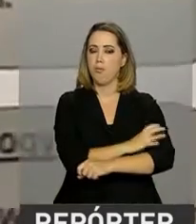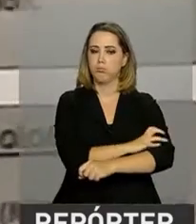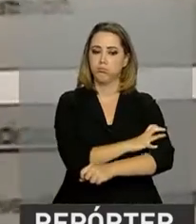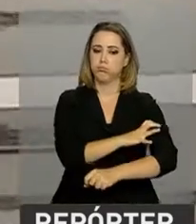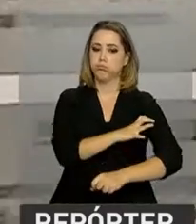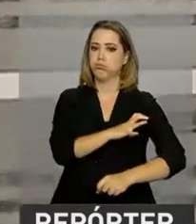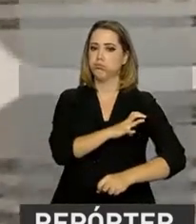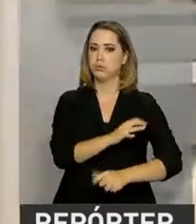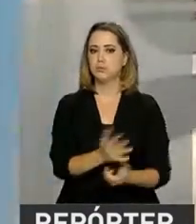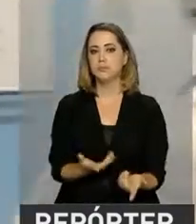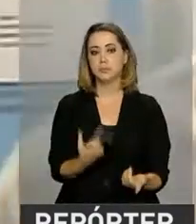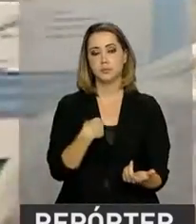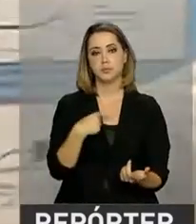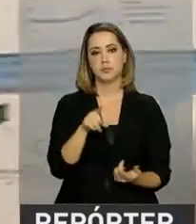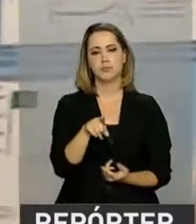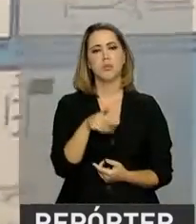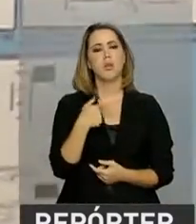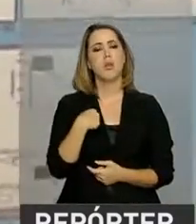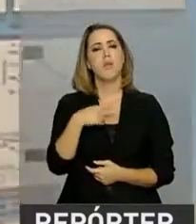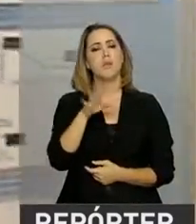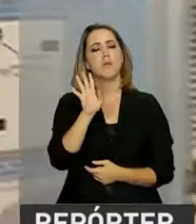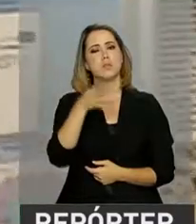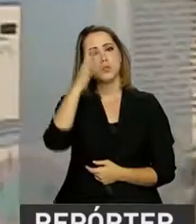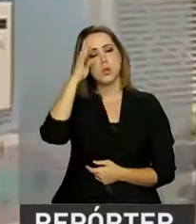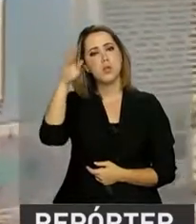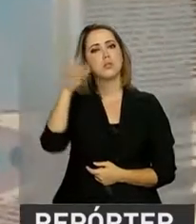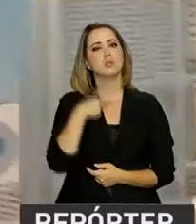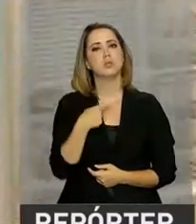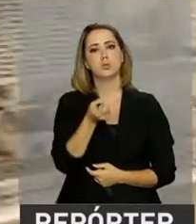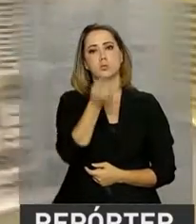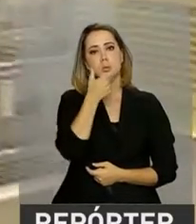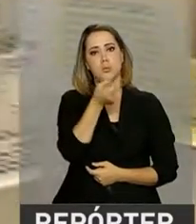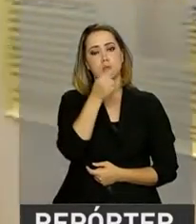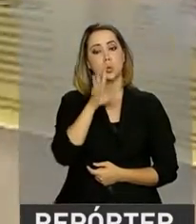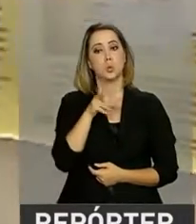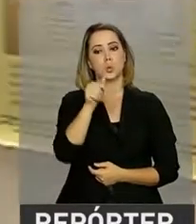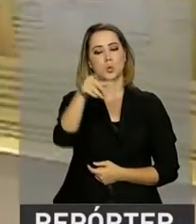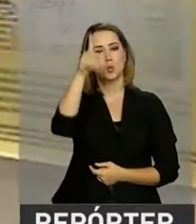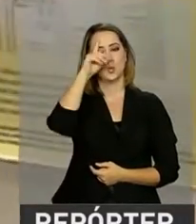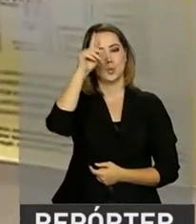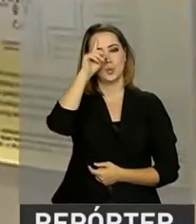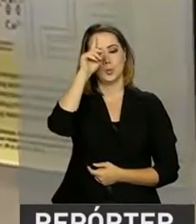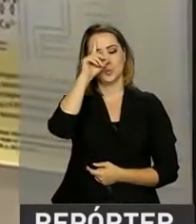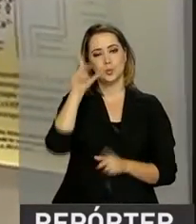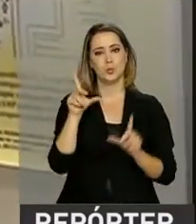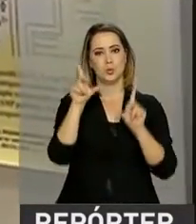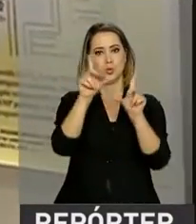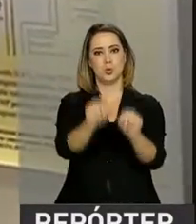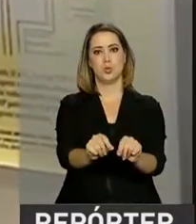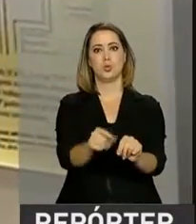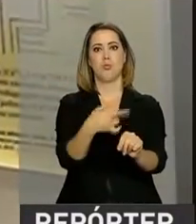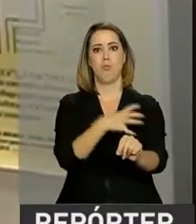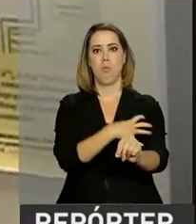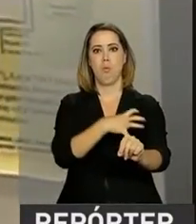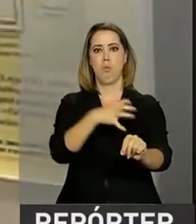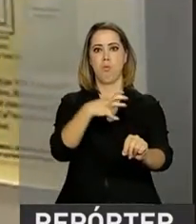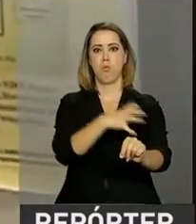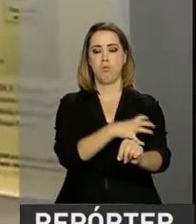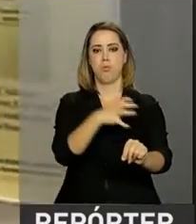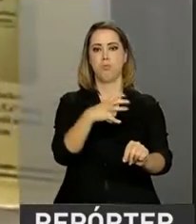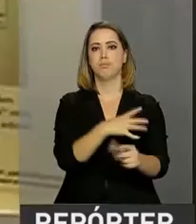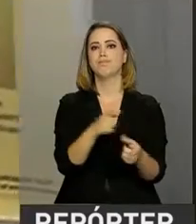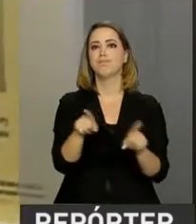imagine que você precisa tomar anti hipertensivo todos os dias só que aí ao invés de diminuir o medicamento acaba aumentando